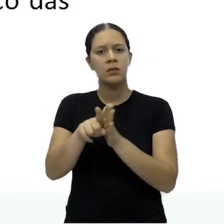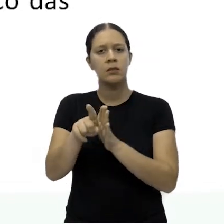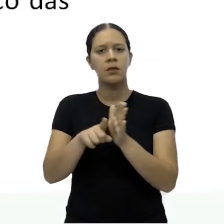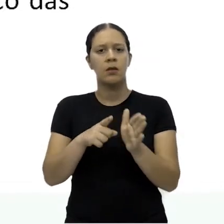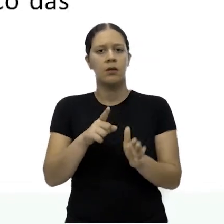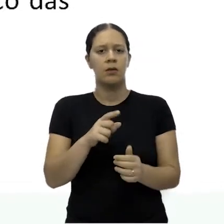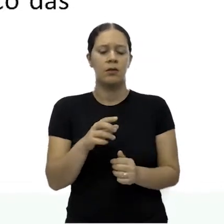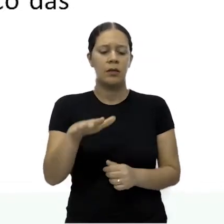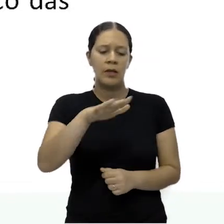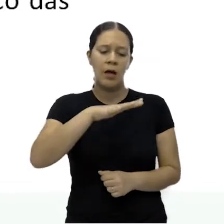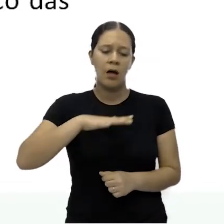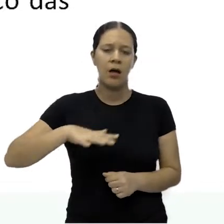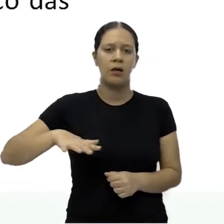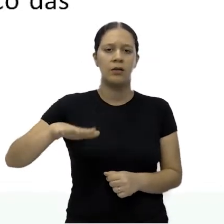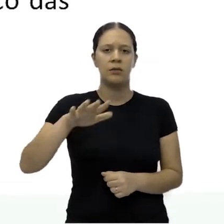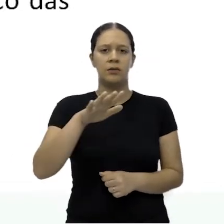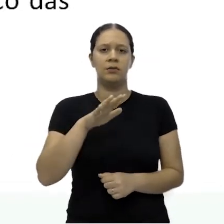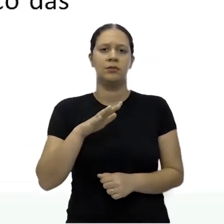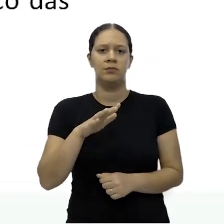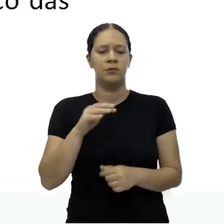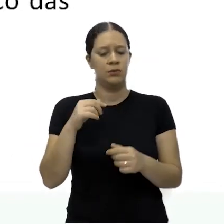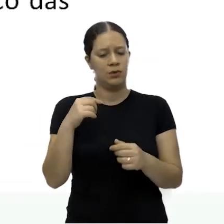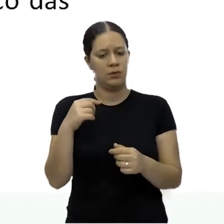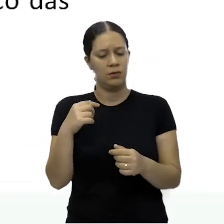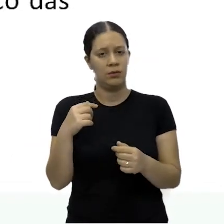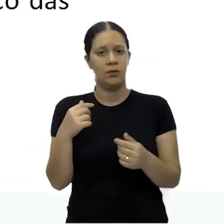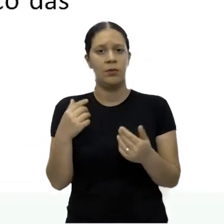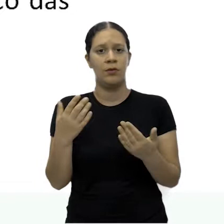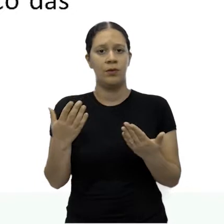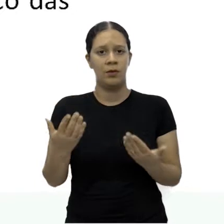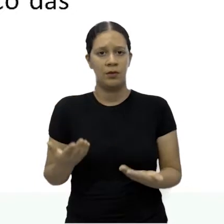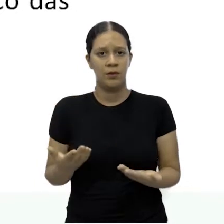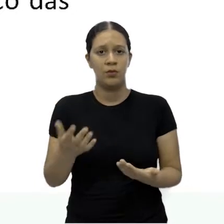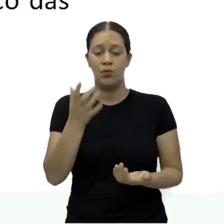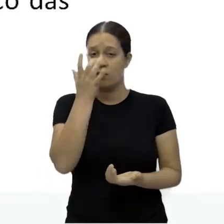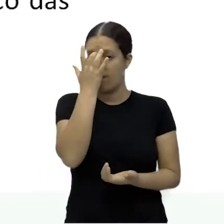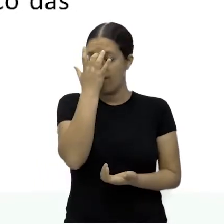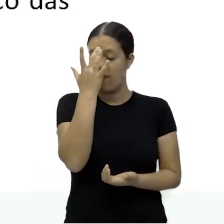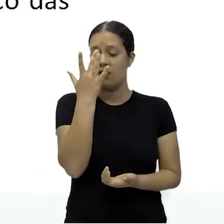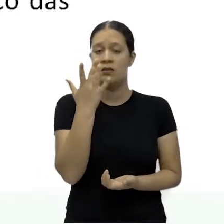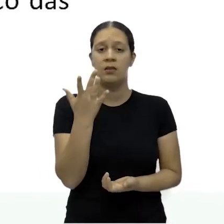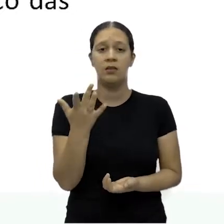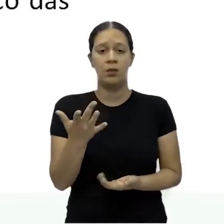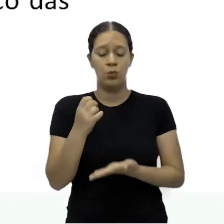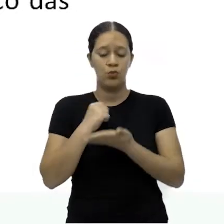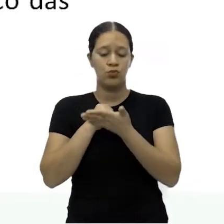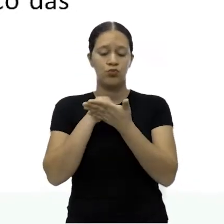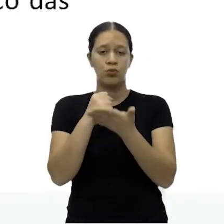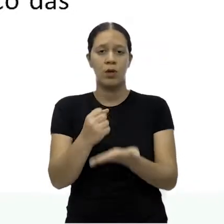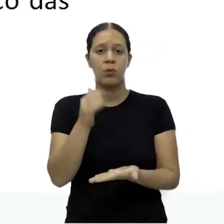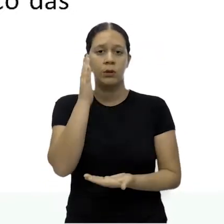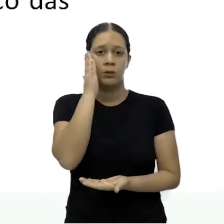pesquisas que acontecem em várias áreas. A gente chama isso de um facilitador.